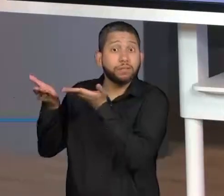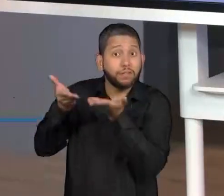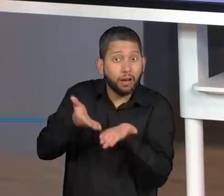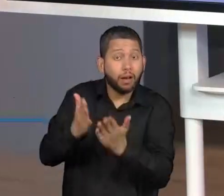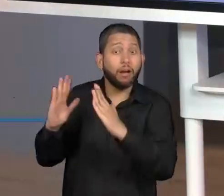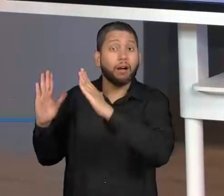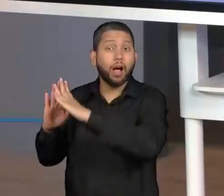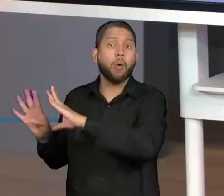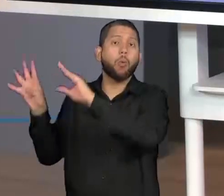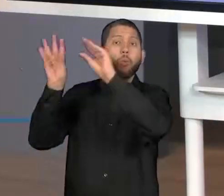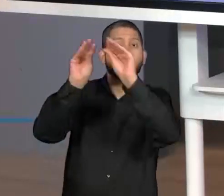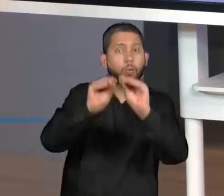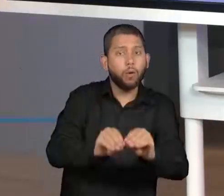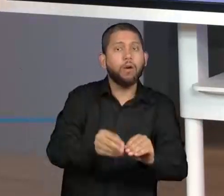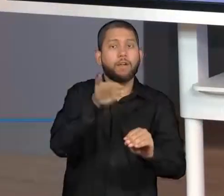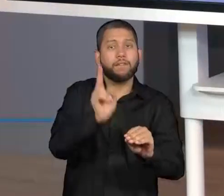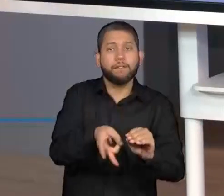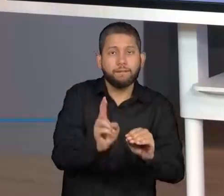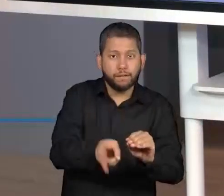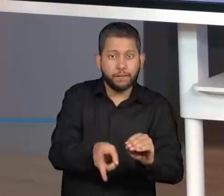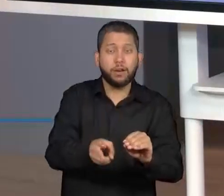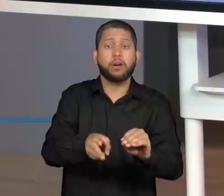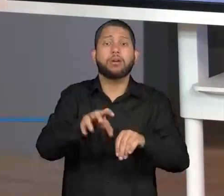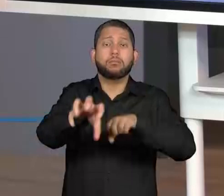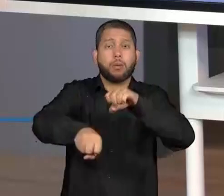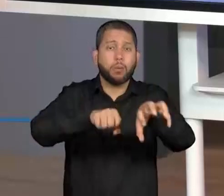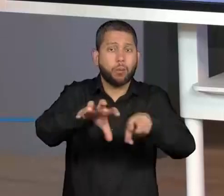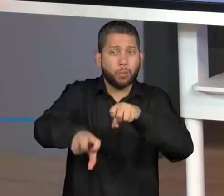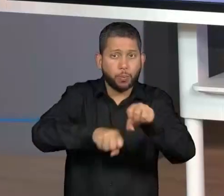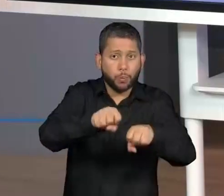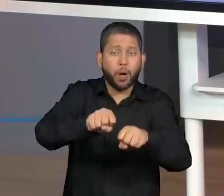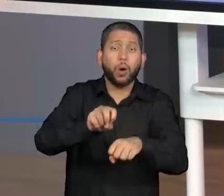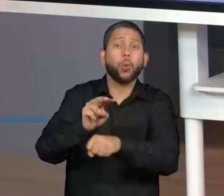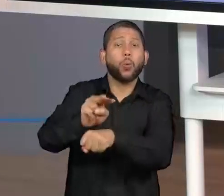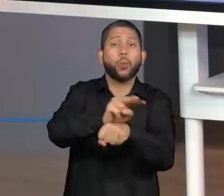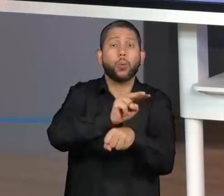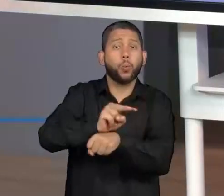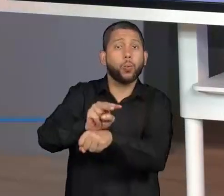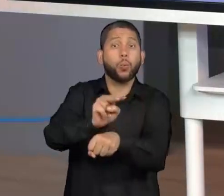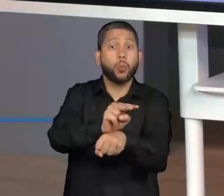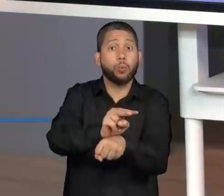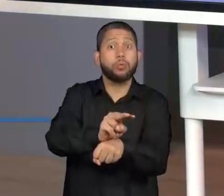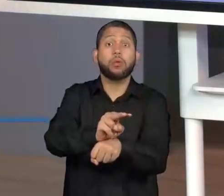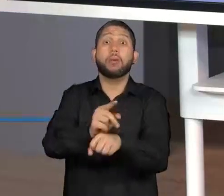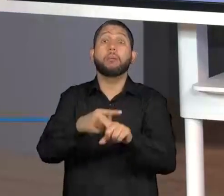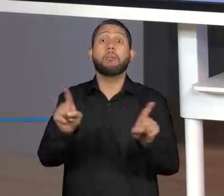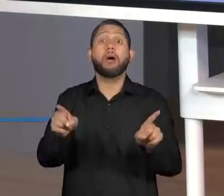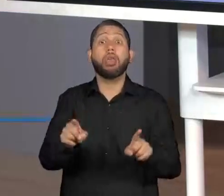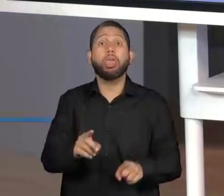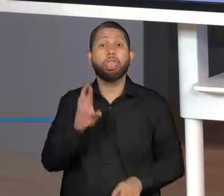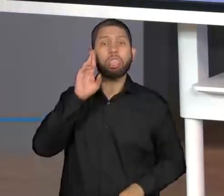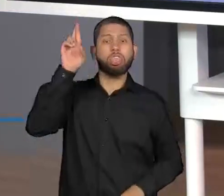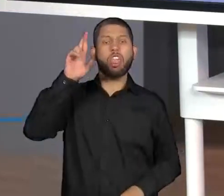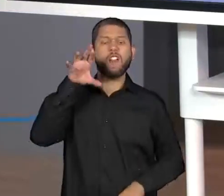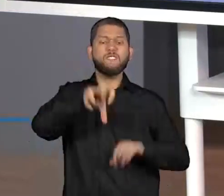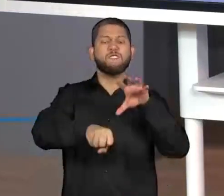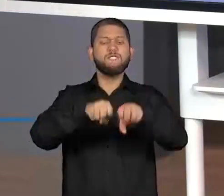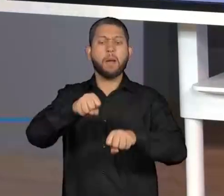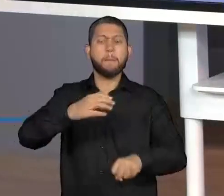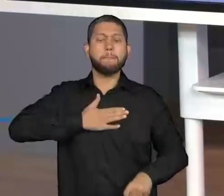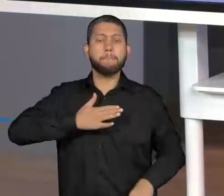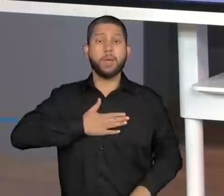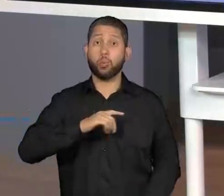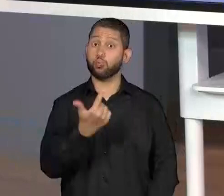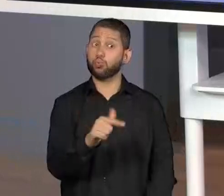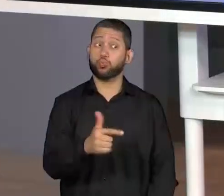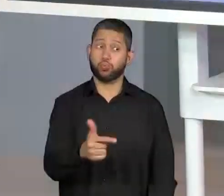recursos daquele espaço. Bem legal, né? Vocês já sabiam disso? Só que tudo que é bom também tem seu lado mal. Vamos ver aqui